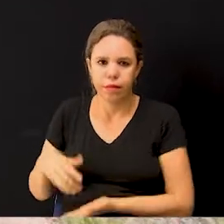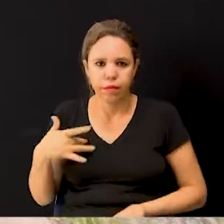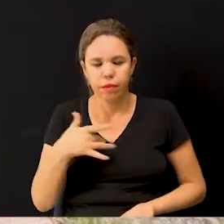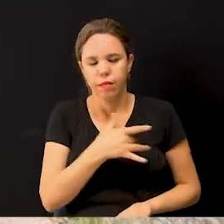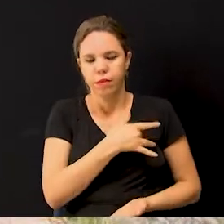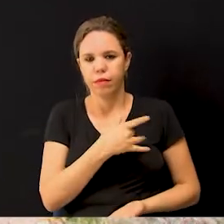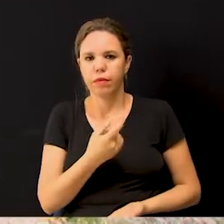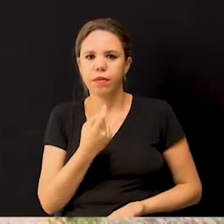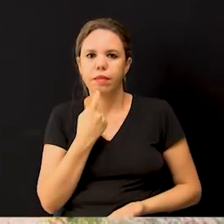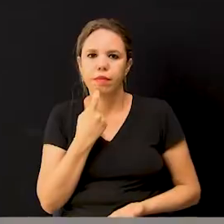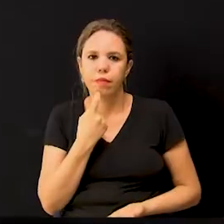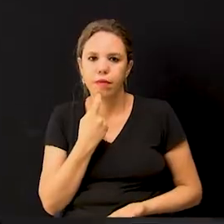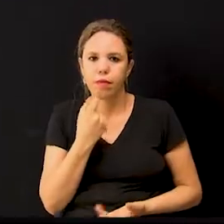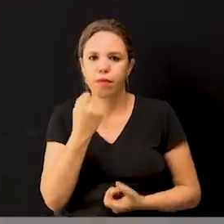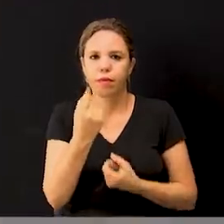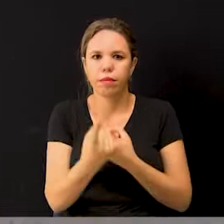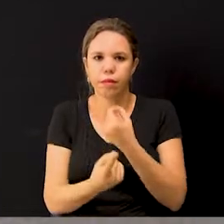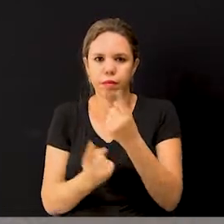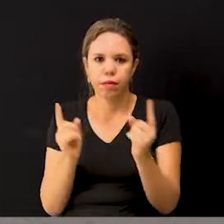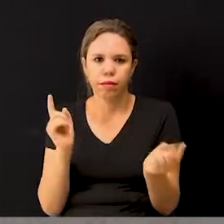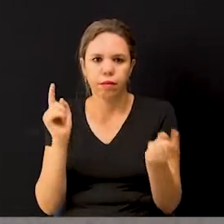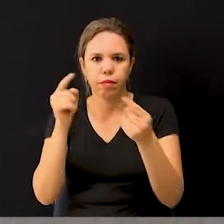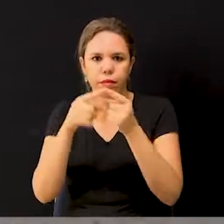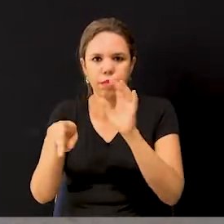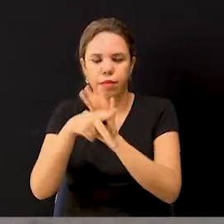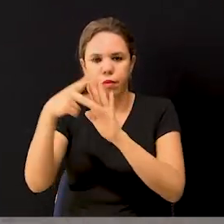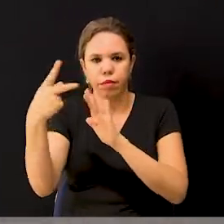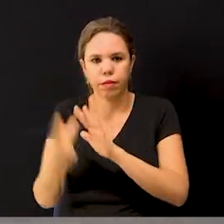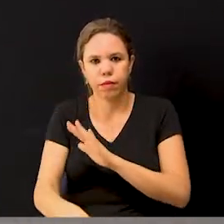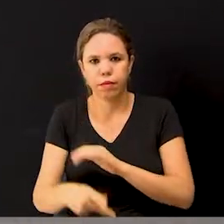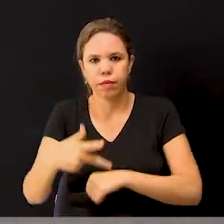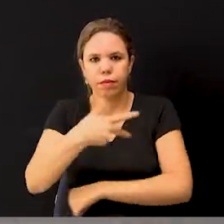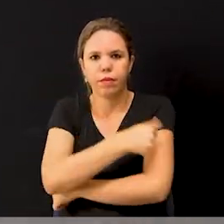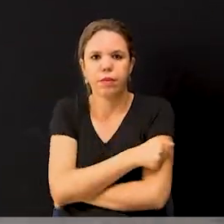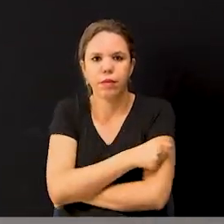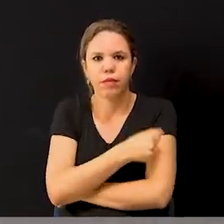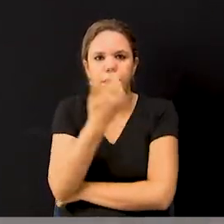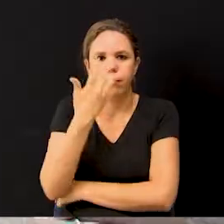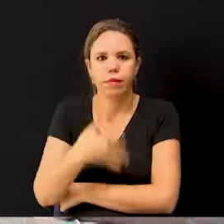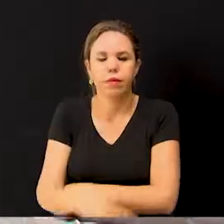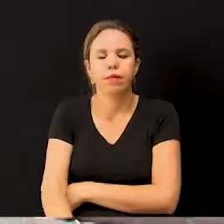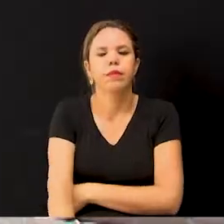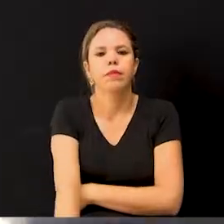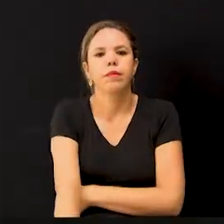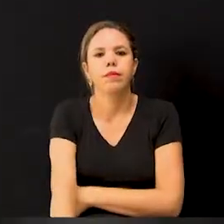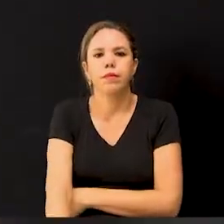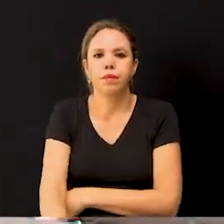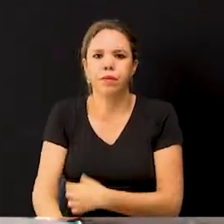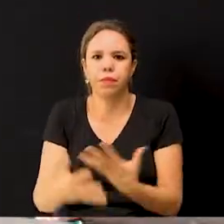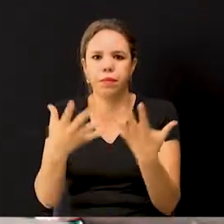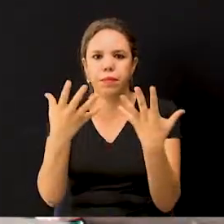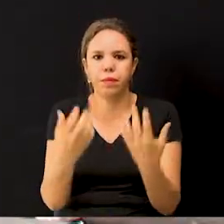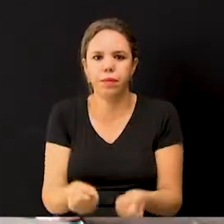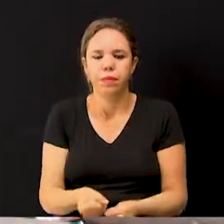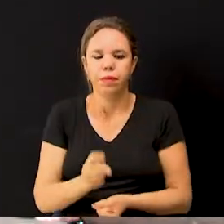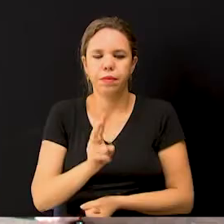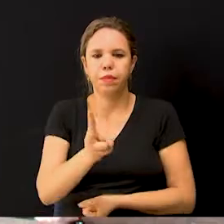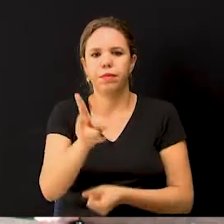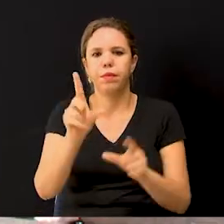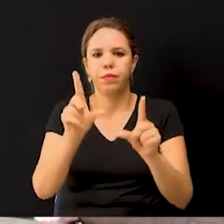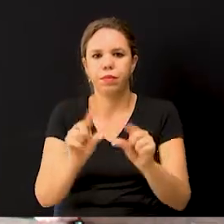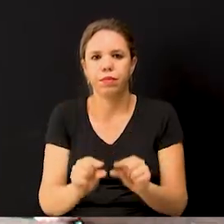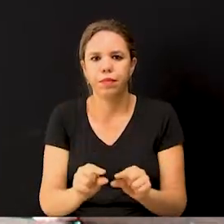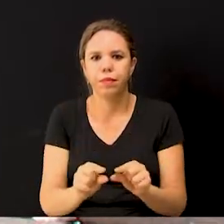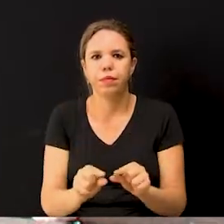unidades de saúde no município e algumas destinadas exclusivamente para vacinação de crianças. Mas a adesão